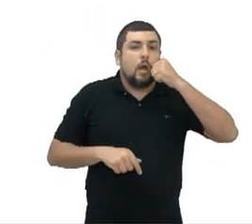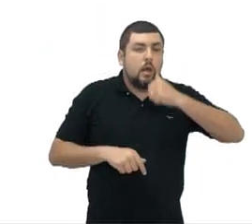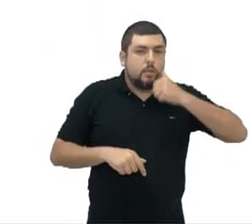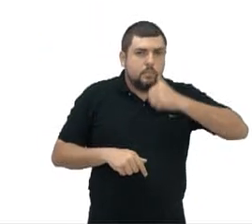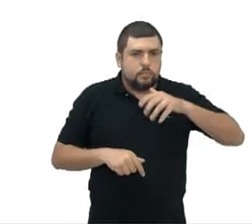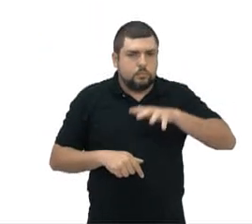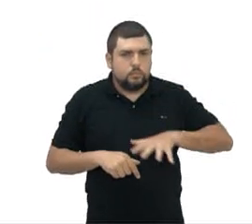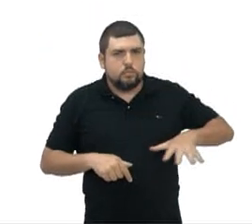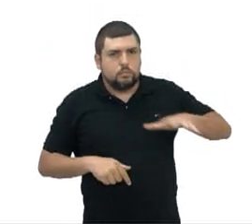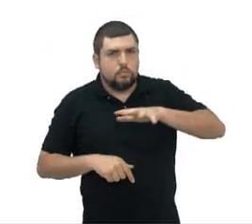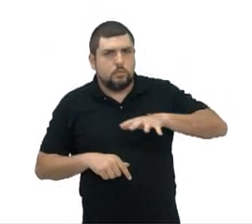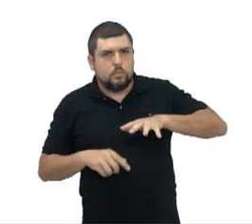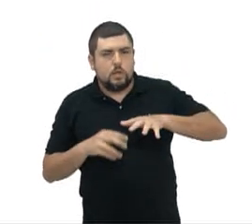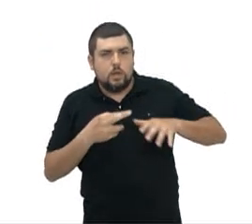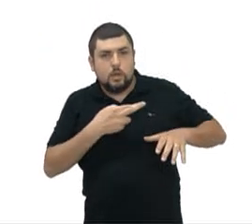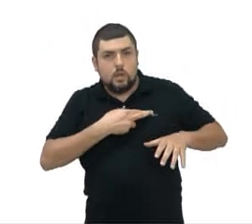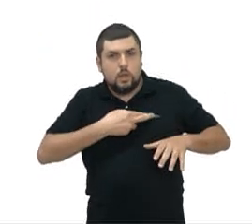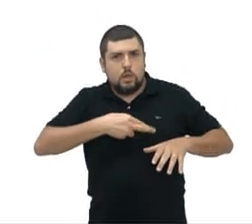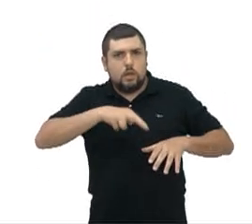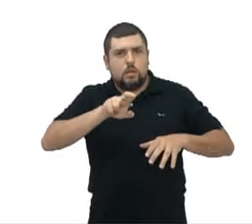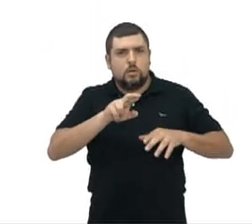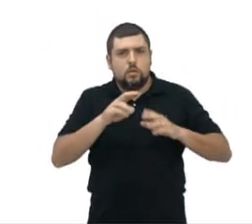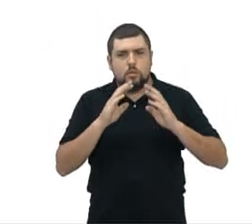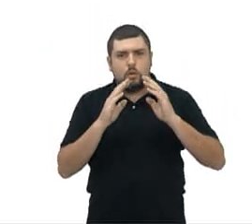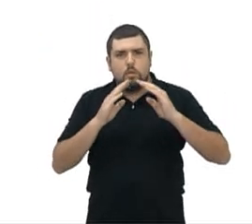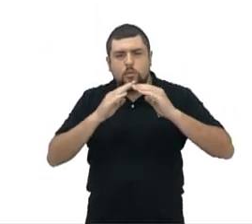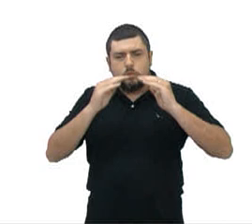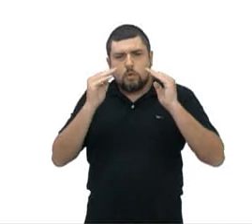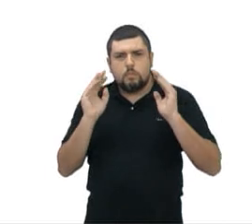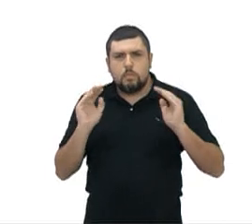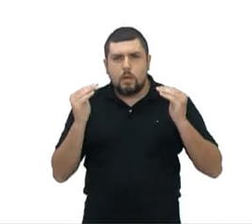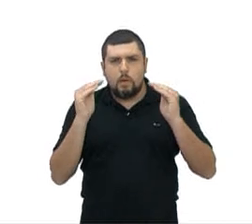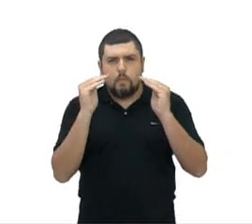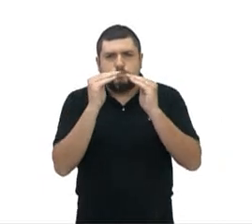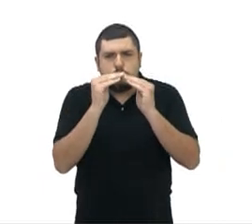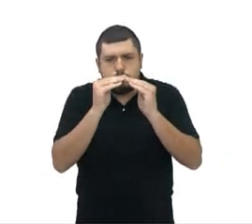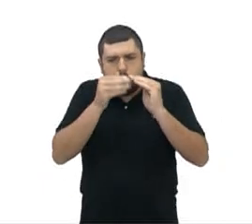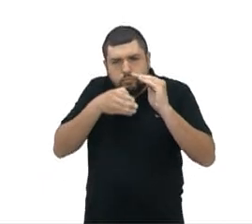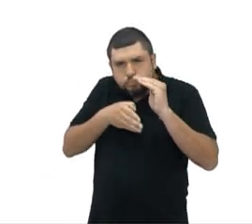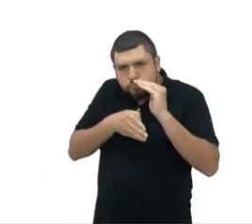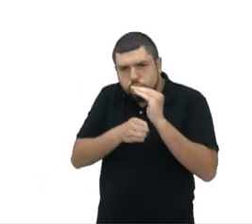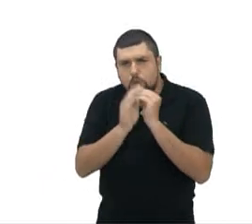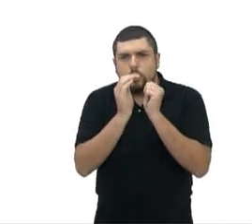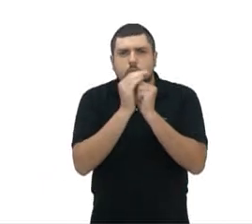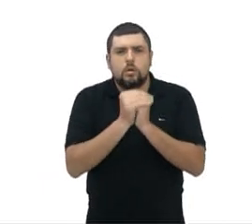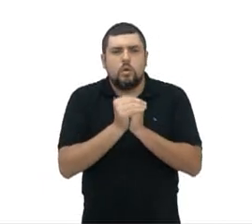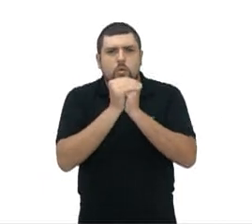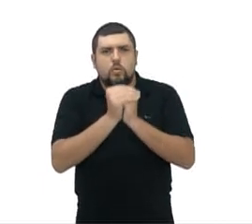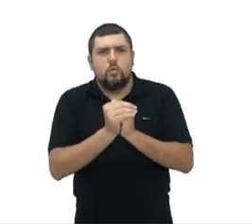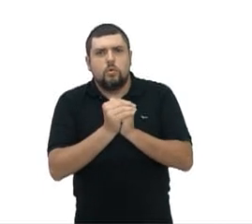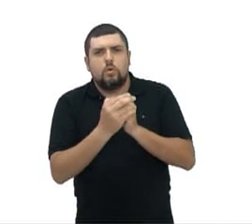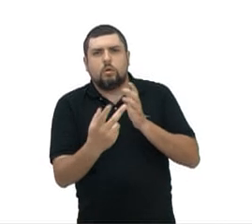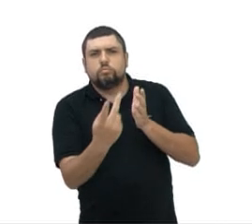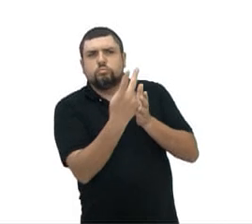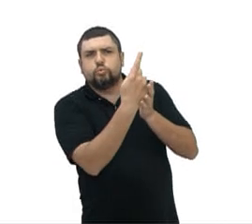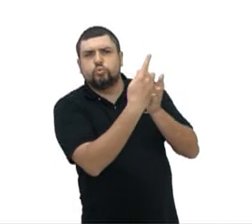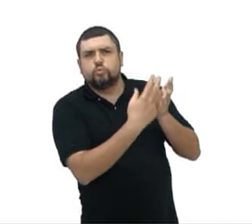papel dentro da religiosidade, como templos. Nas paredes dos templos são representadas como mulheres muito